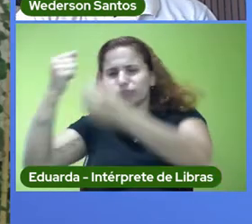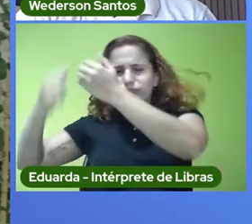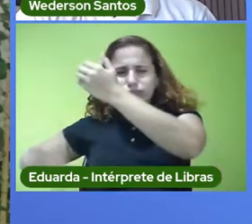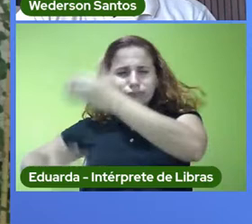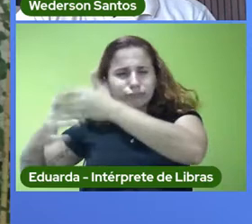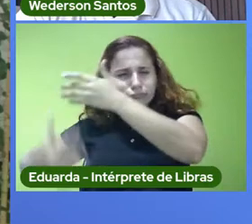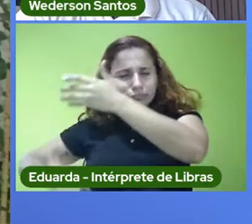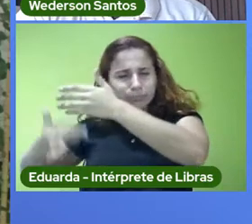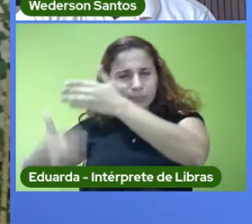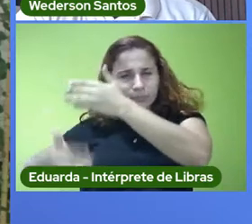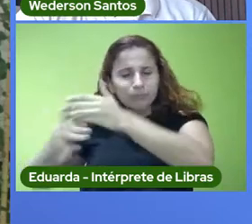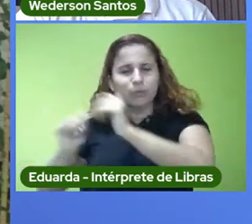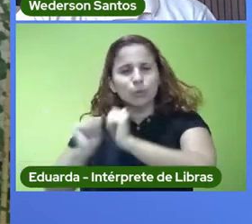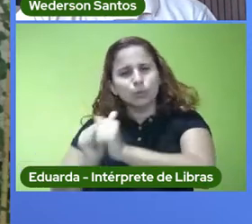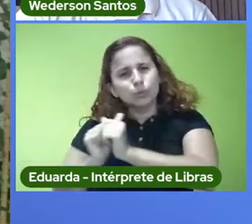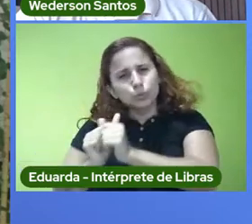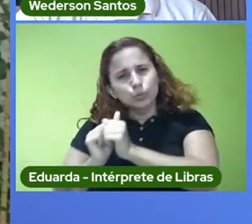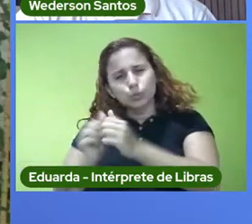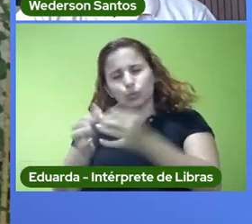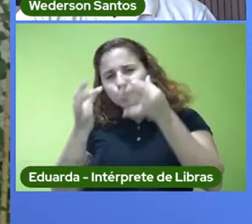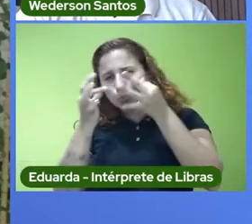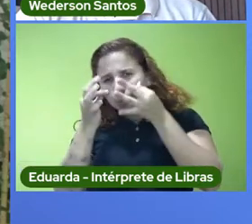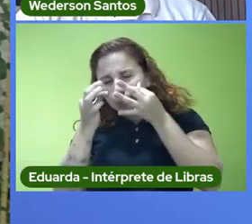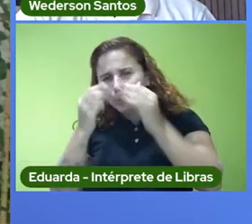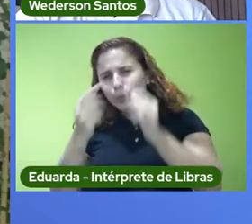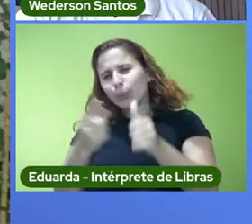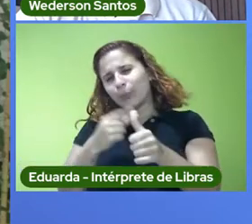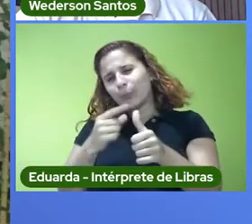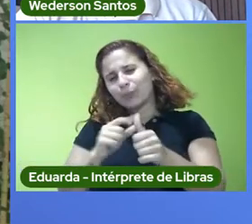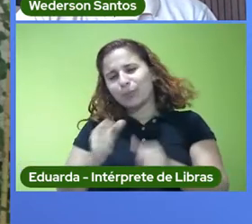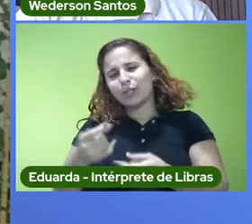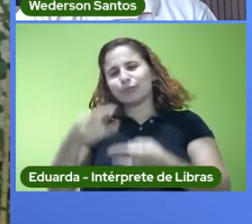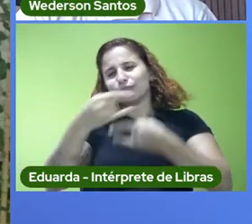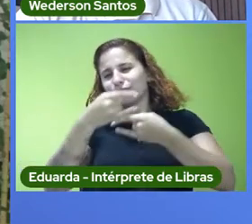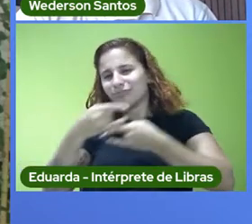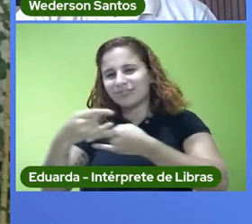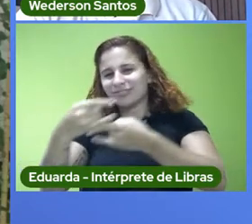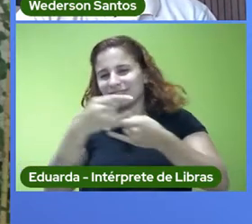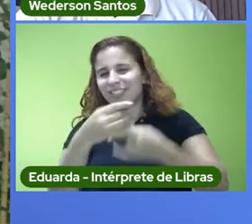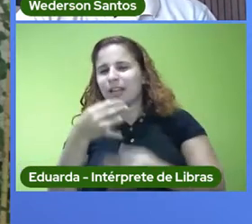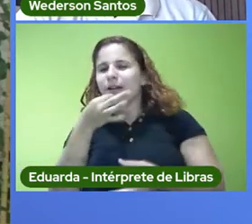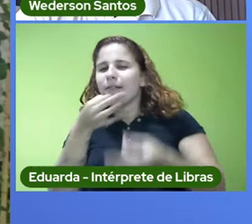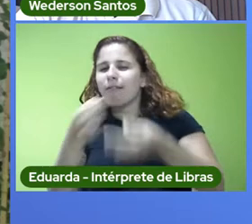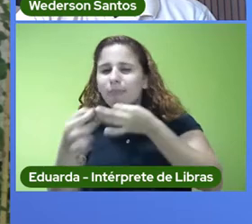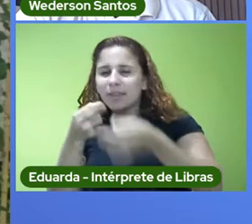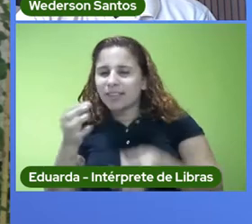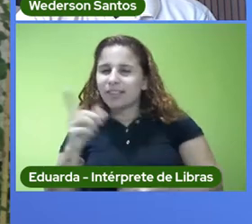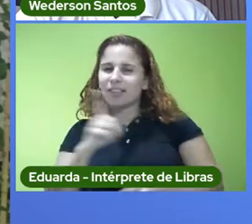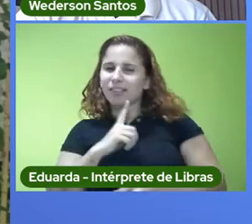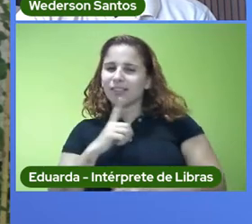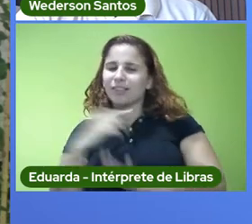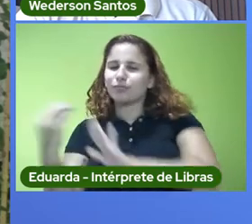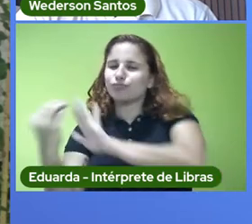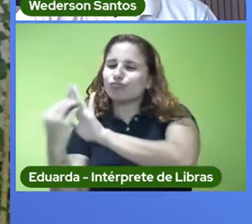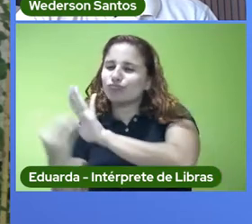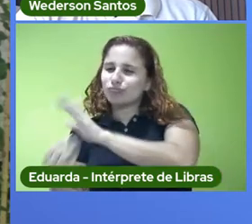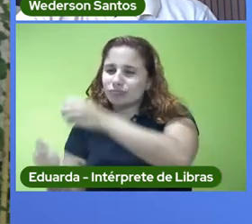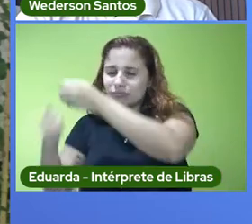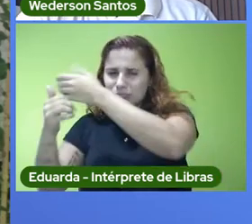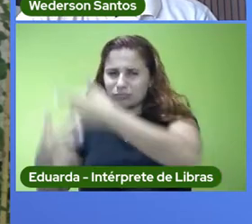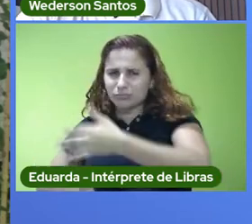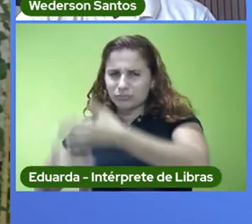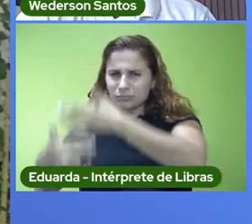conosco nesse nosso primeiro painel, muitos comentários aqui, a gente tentou ler alguns, colocar algumas questões, né, mas muita consideração por todas